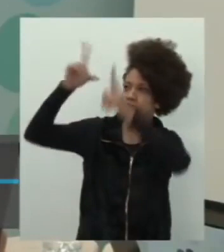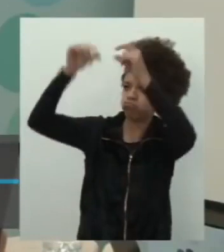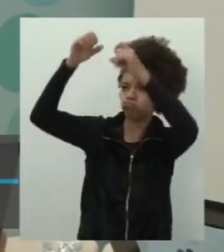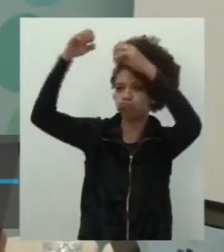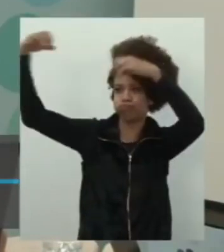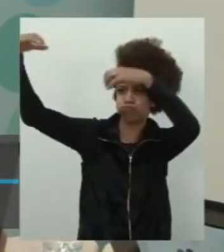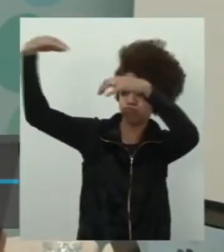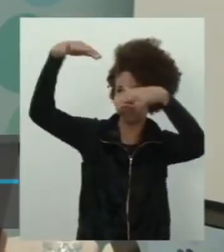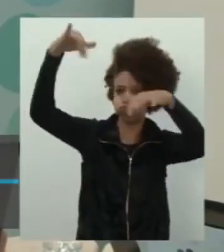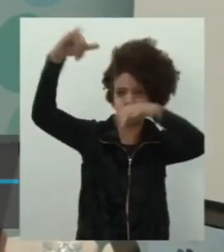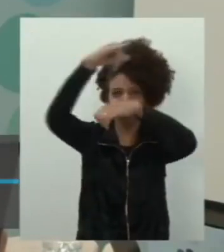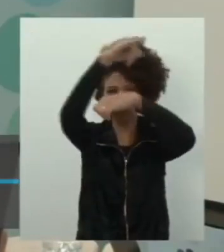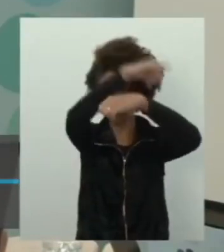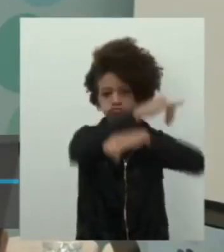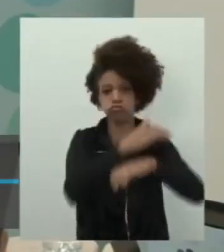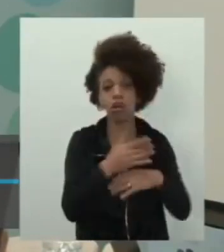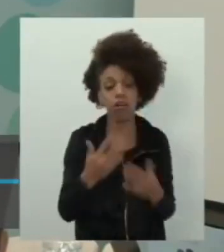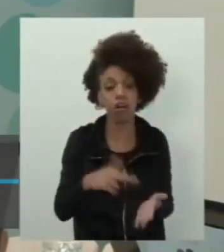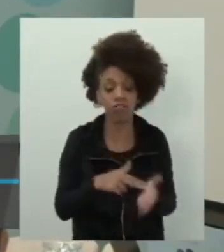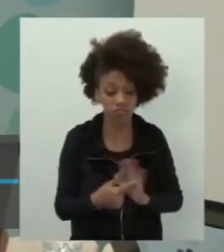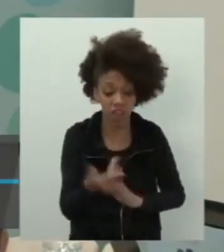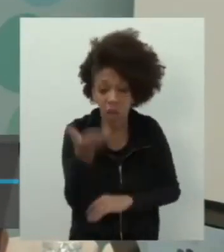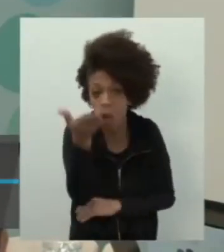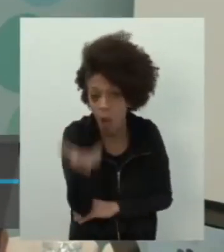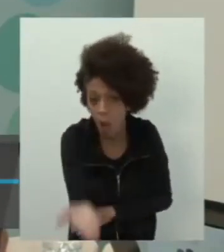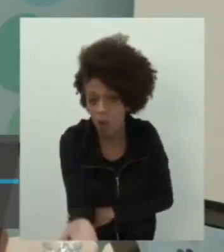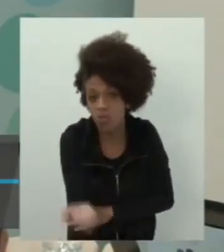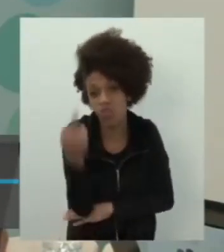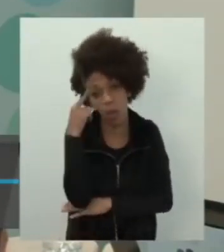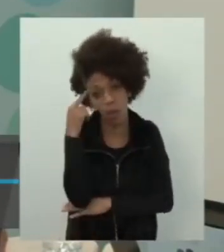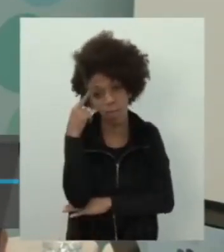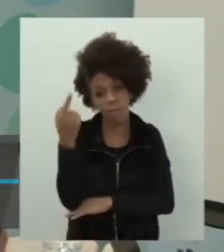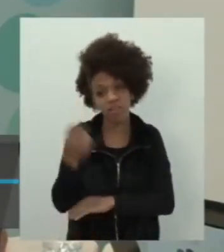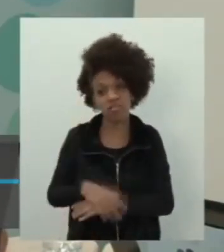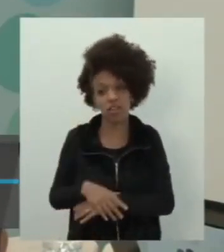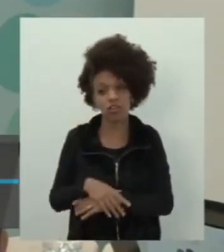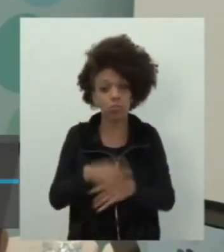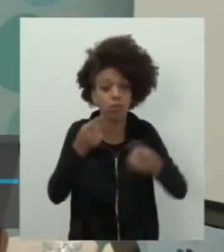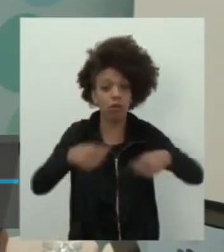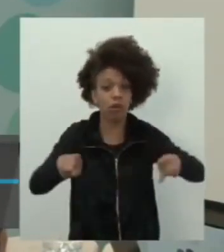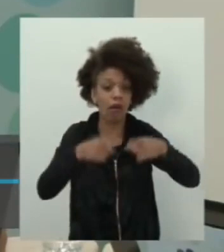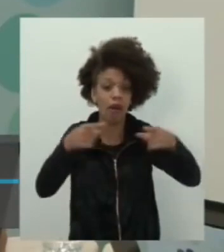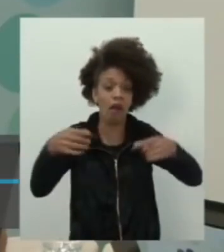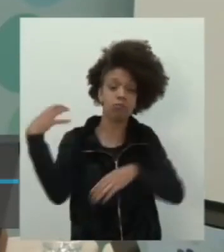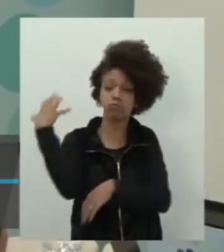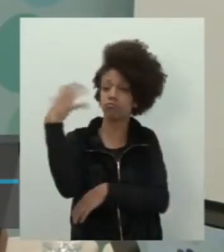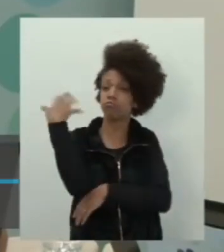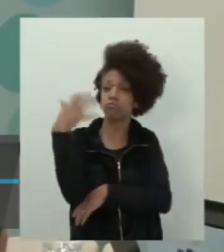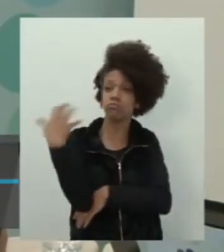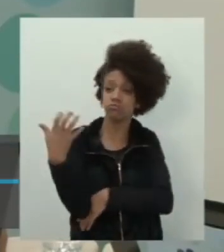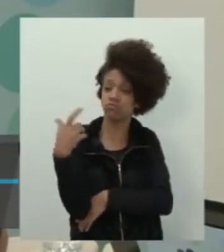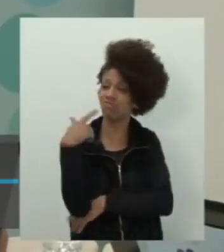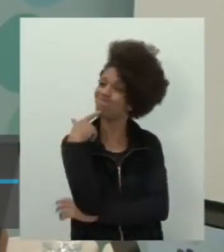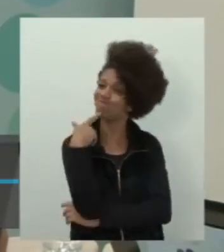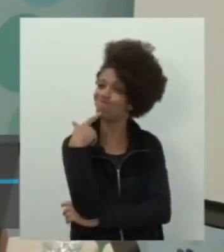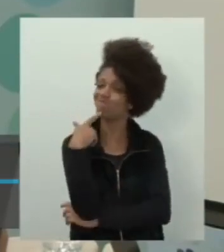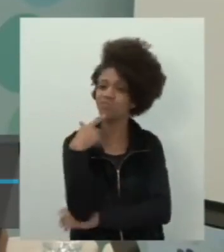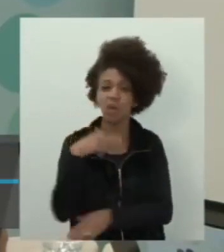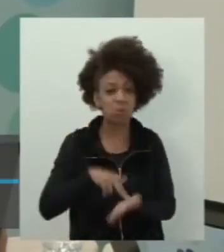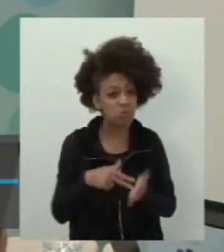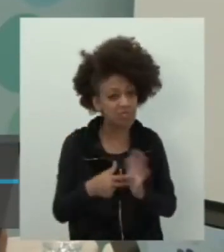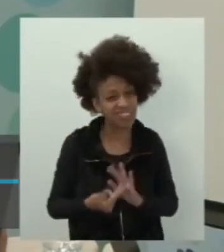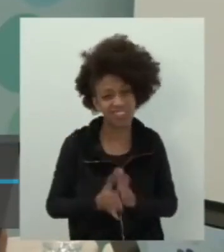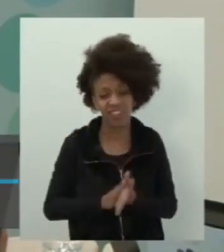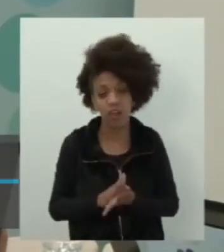como não faz sentido você hoje pensar apenas cantigas de amor, de escárnio e maldizer. Faz sentido você parar para